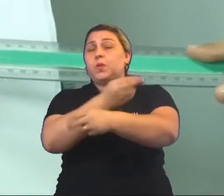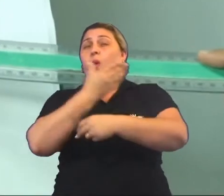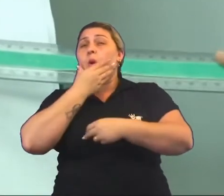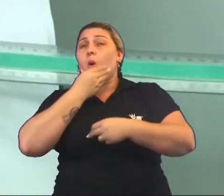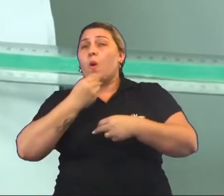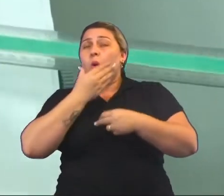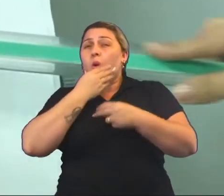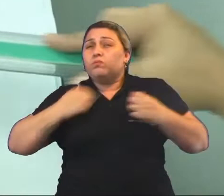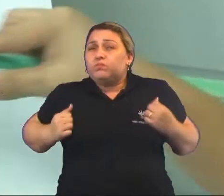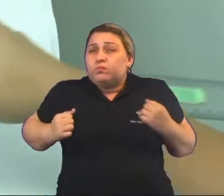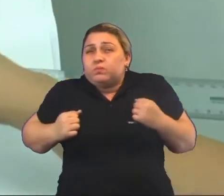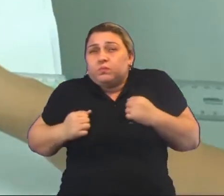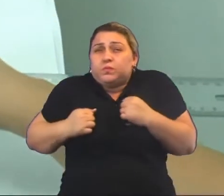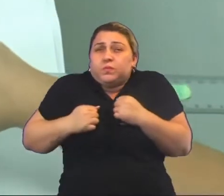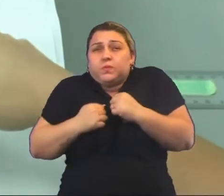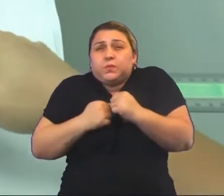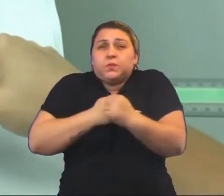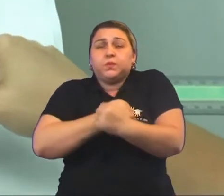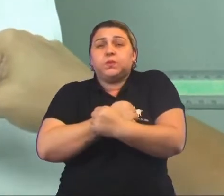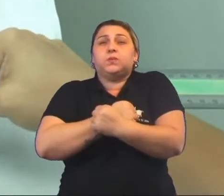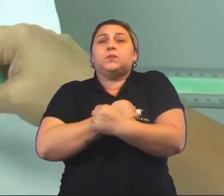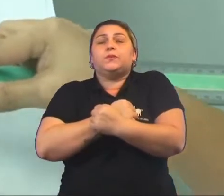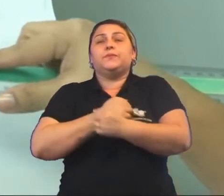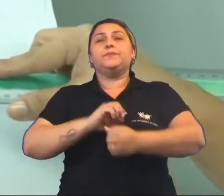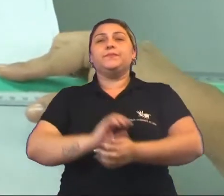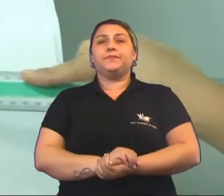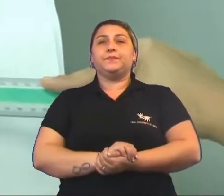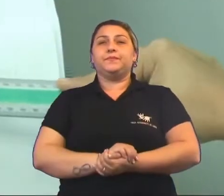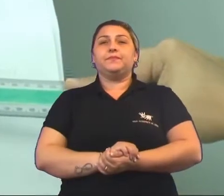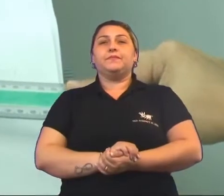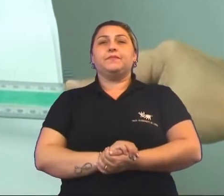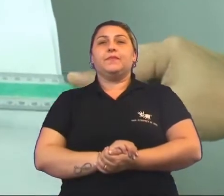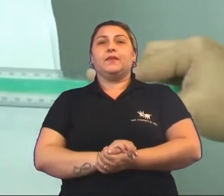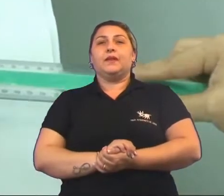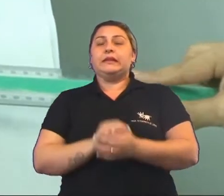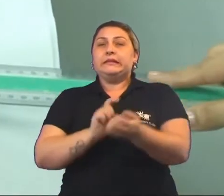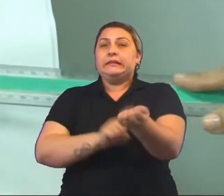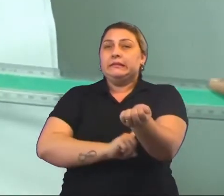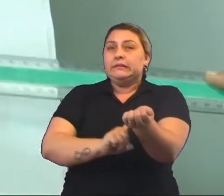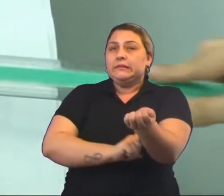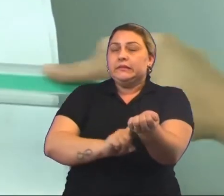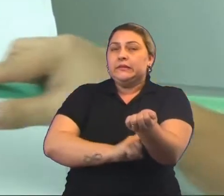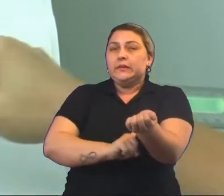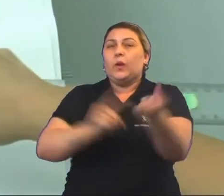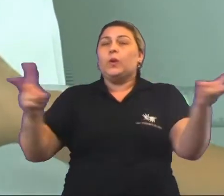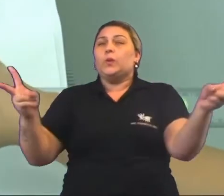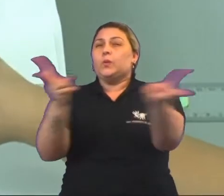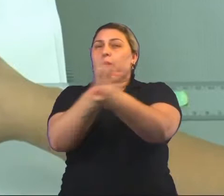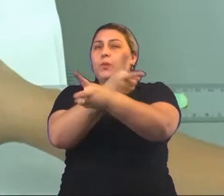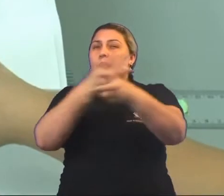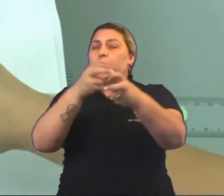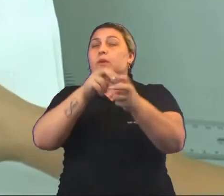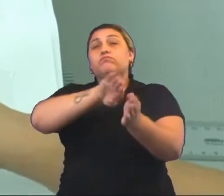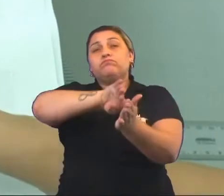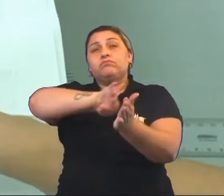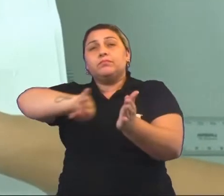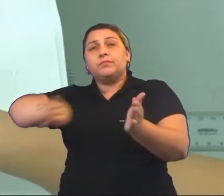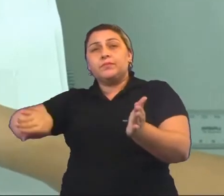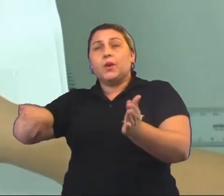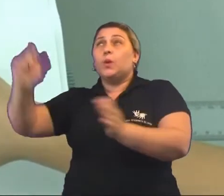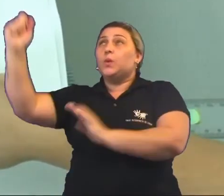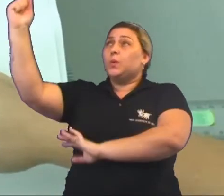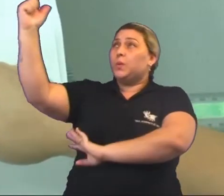o homem ajustava o casaco ao corpo. Desesperado, então o vento retirou-se.